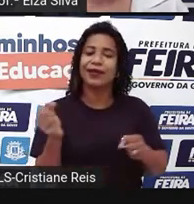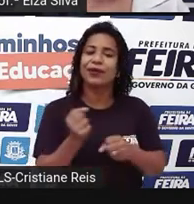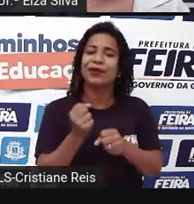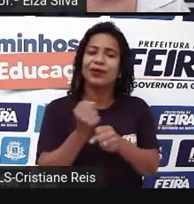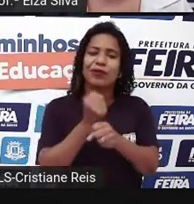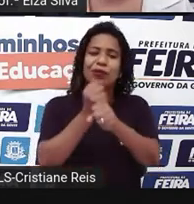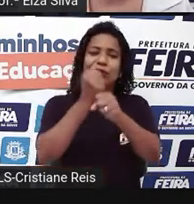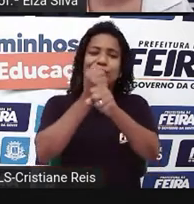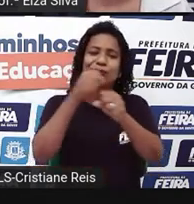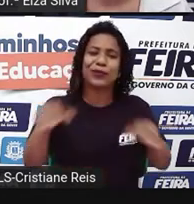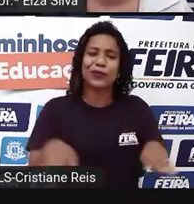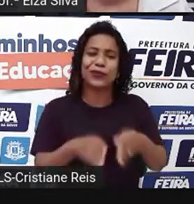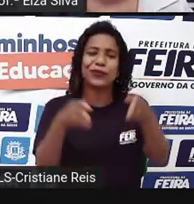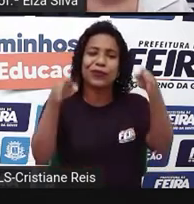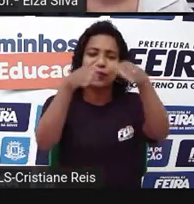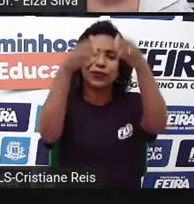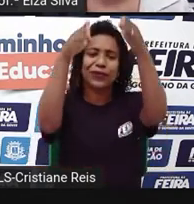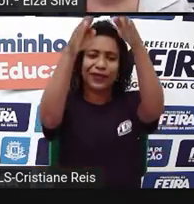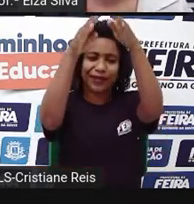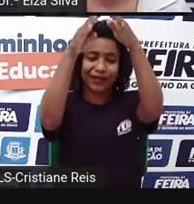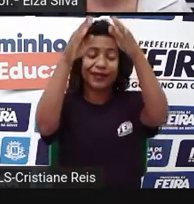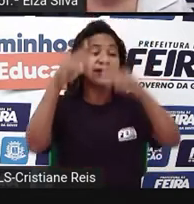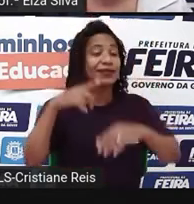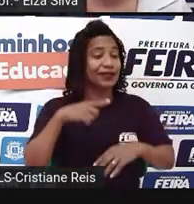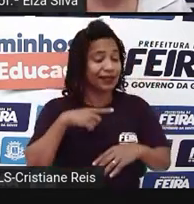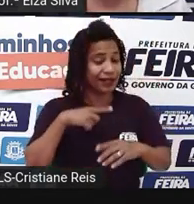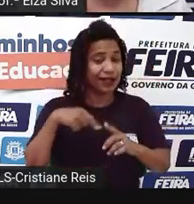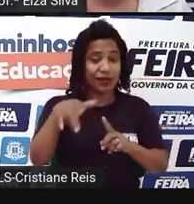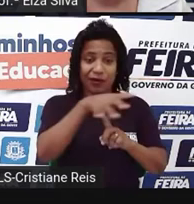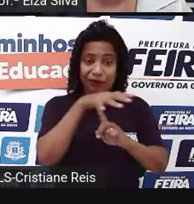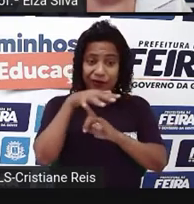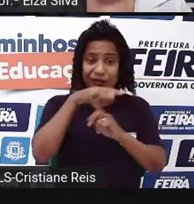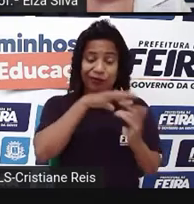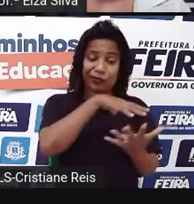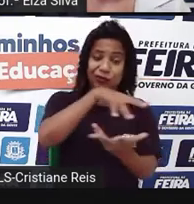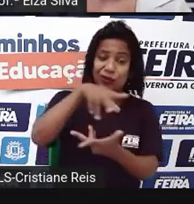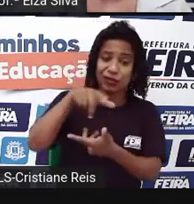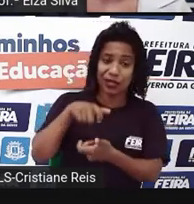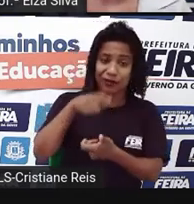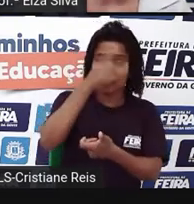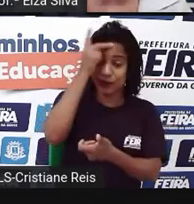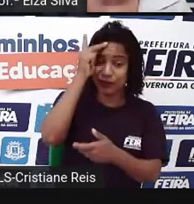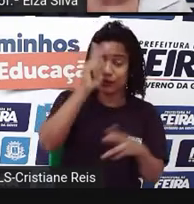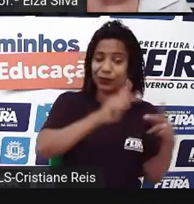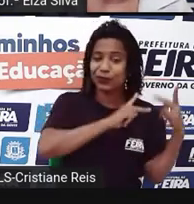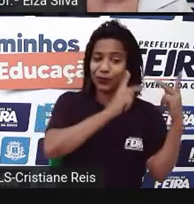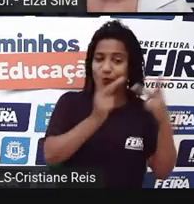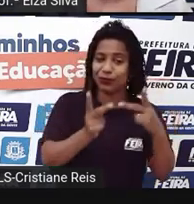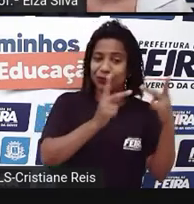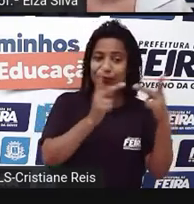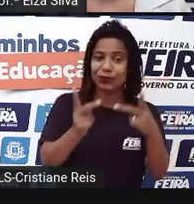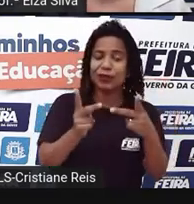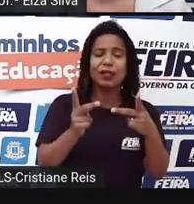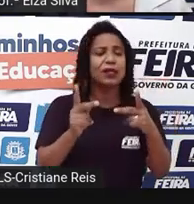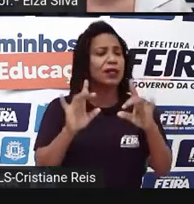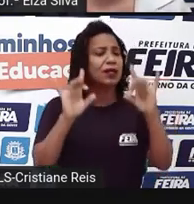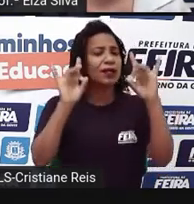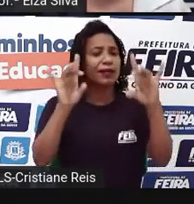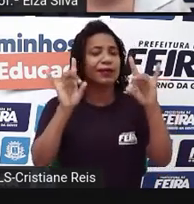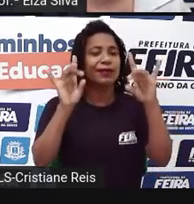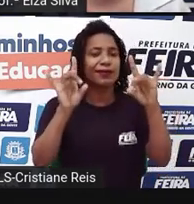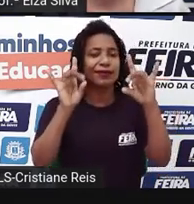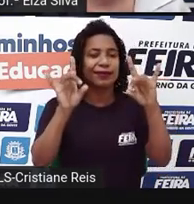de 1889, Universal Expo, para comemorar o